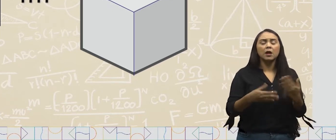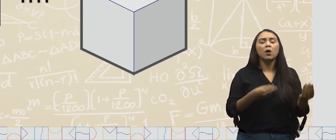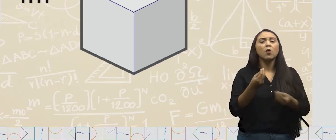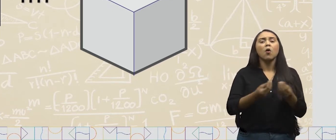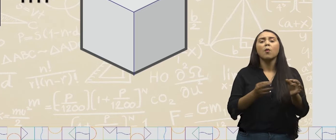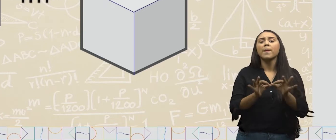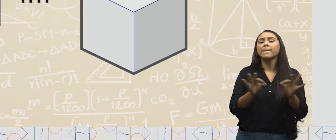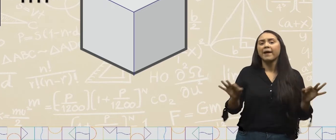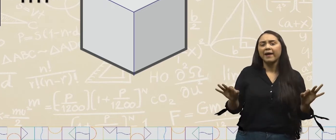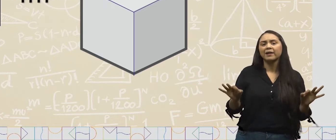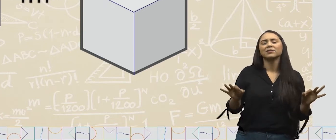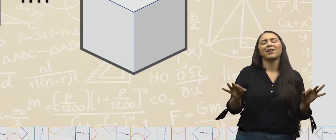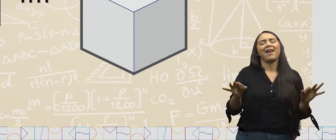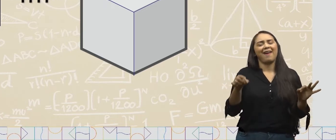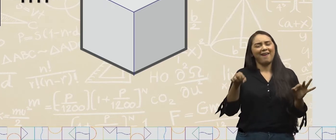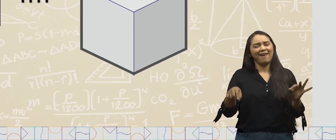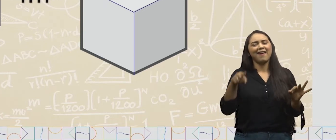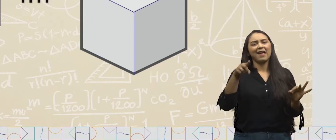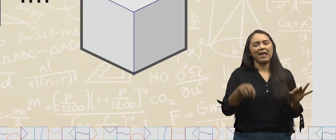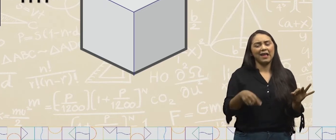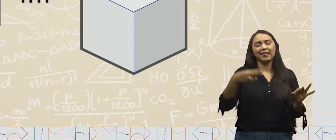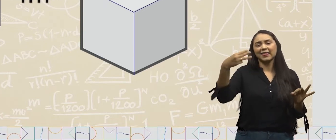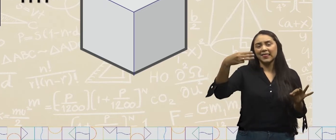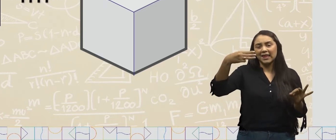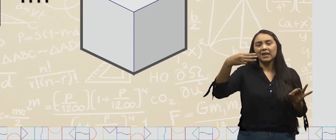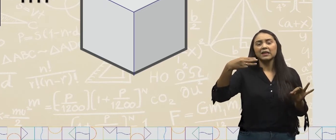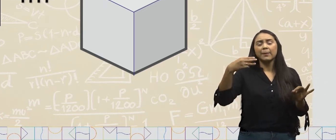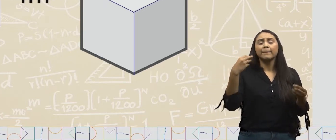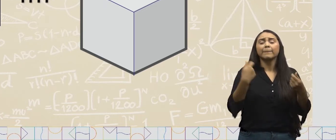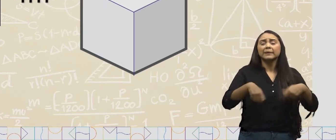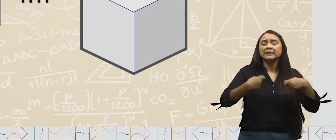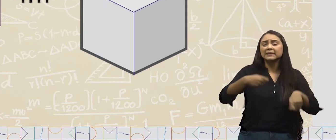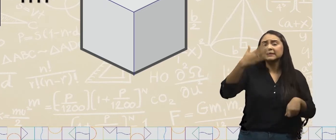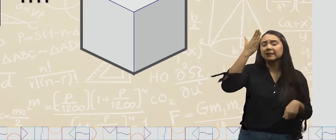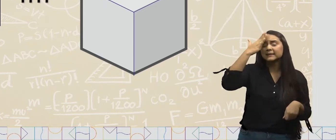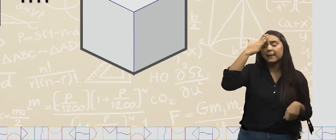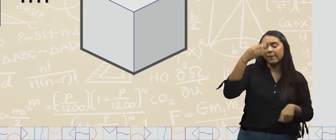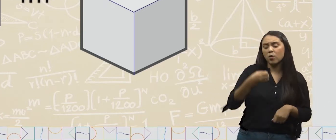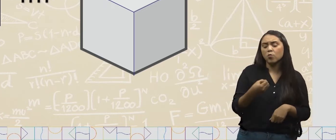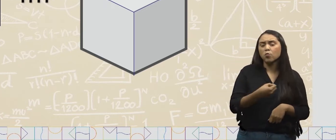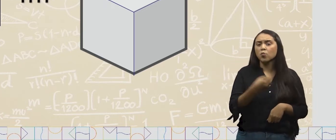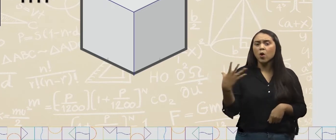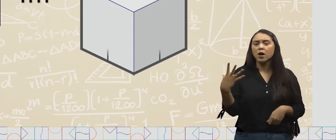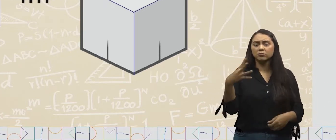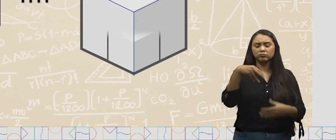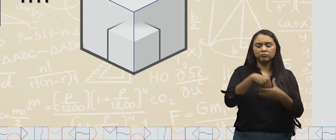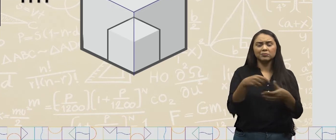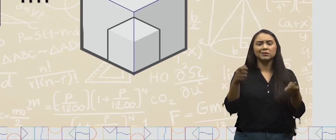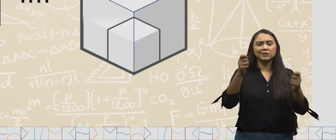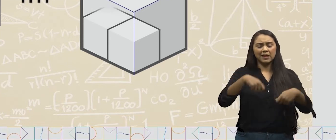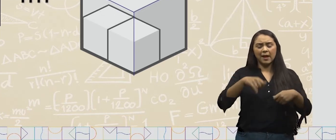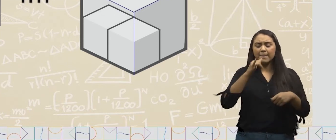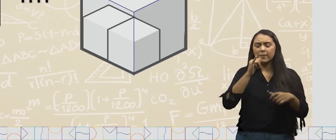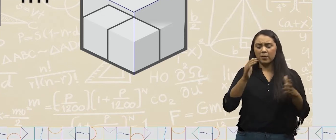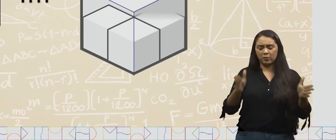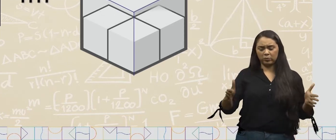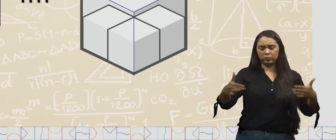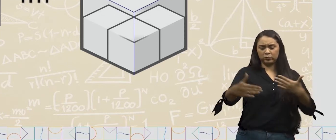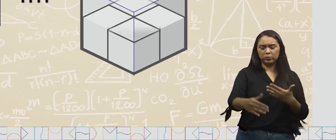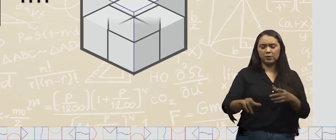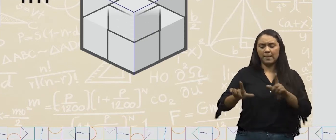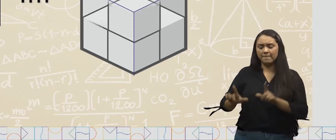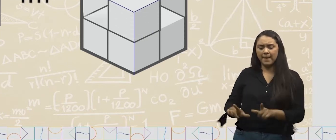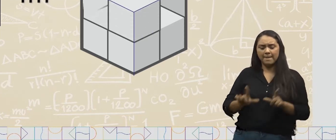Medimos em cubos, pois literalmente queremos saber quantos cubos cabem dentro